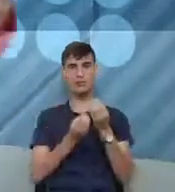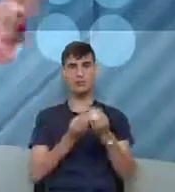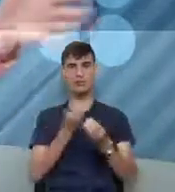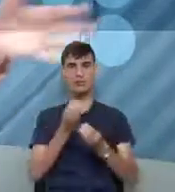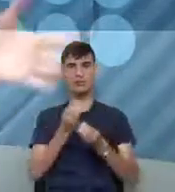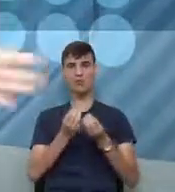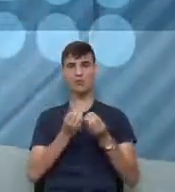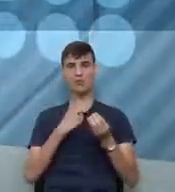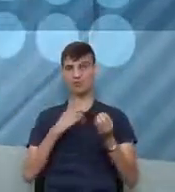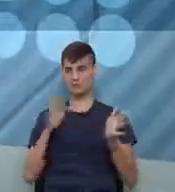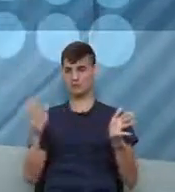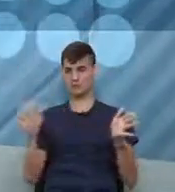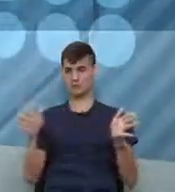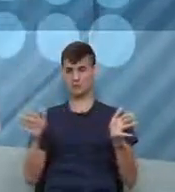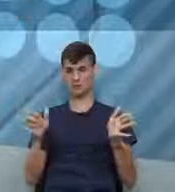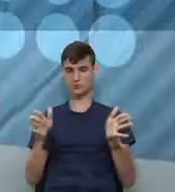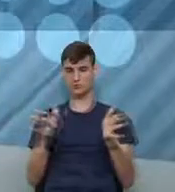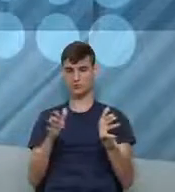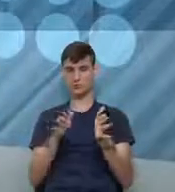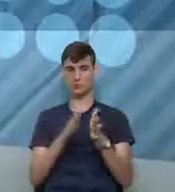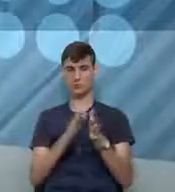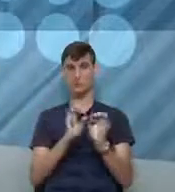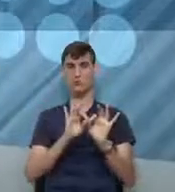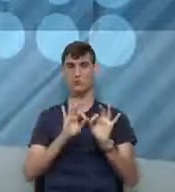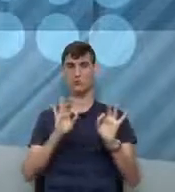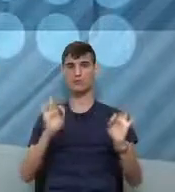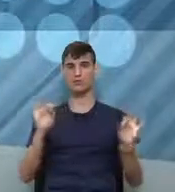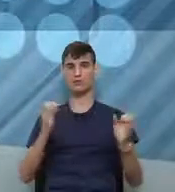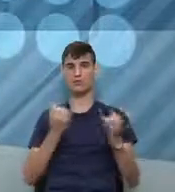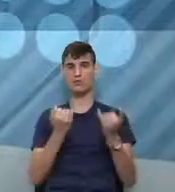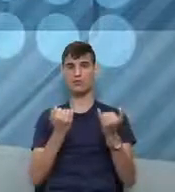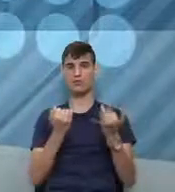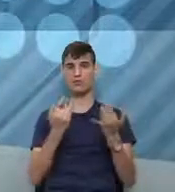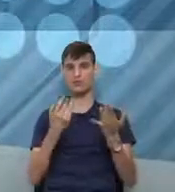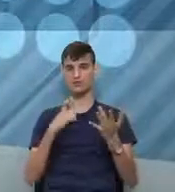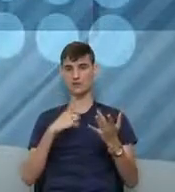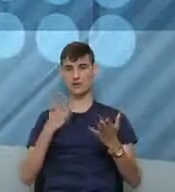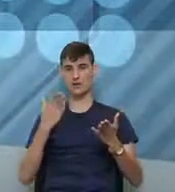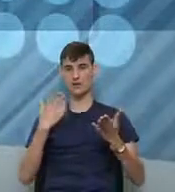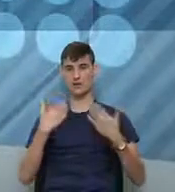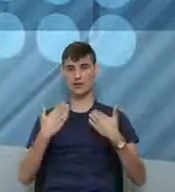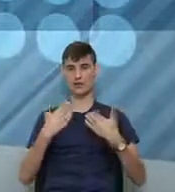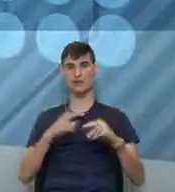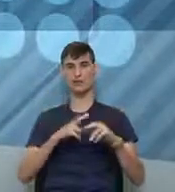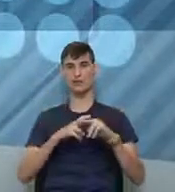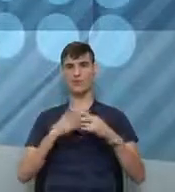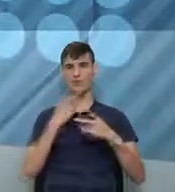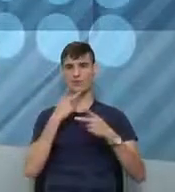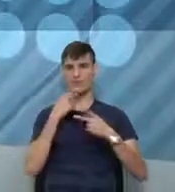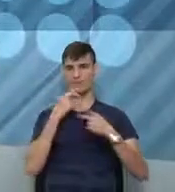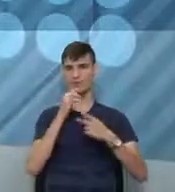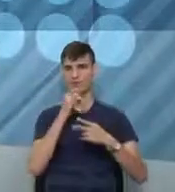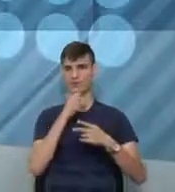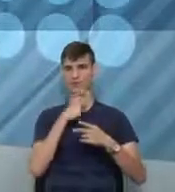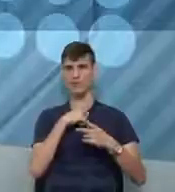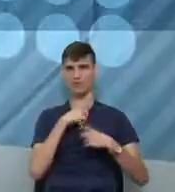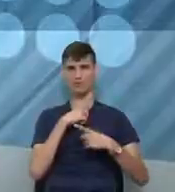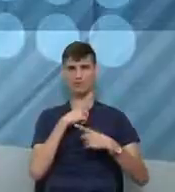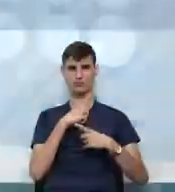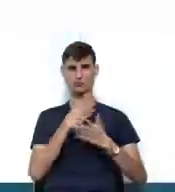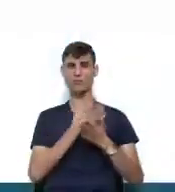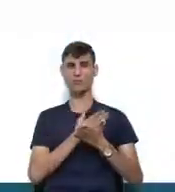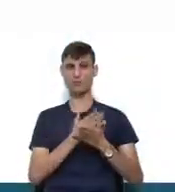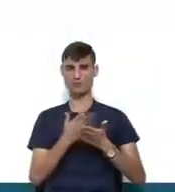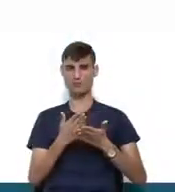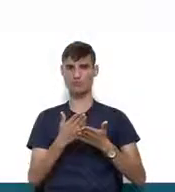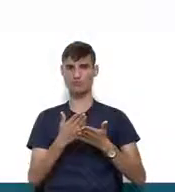se comporta no decorrer do comprimento dessa barra. Então, essa é a primeira parte. Então, quando eu estou falando ali de condição inicial, vamos voltar